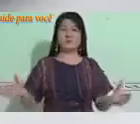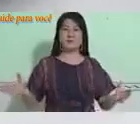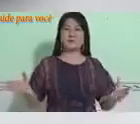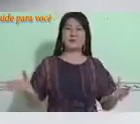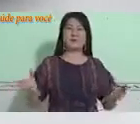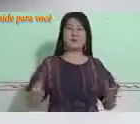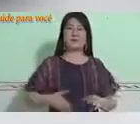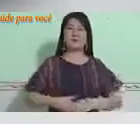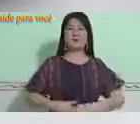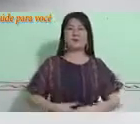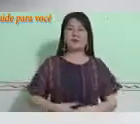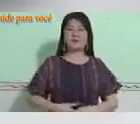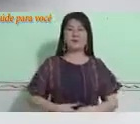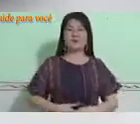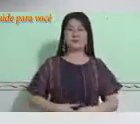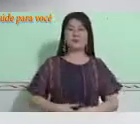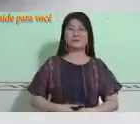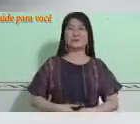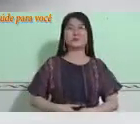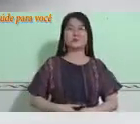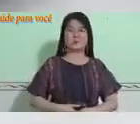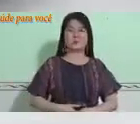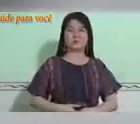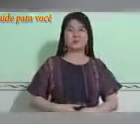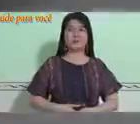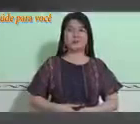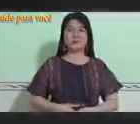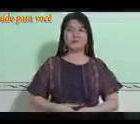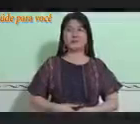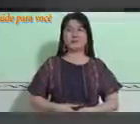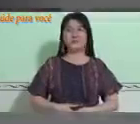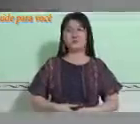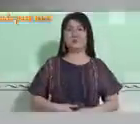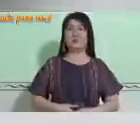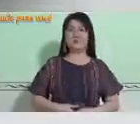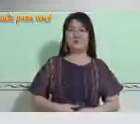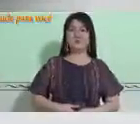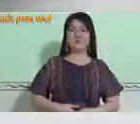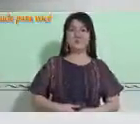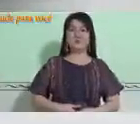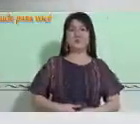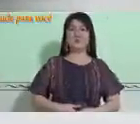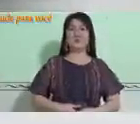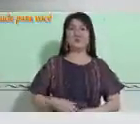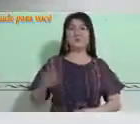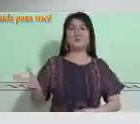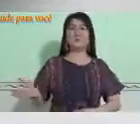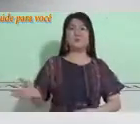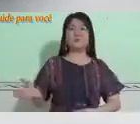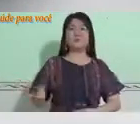Os medicamentos homeopáticos devem ser sempre utilizados para complementar o tratamento recomendado pelo